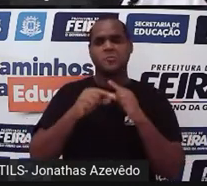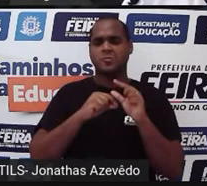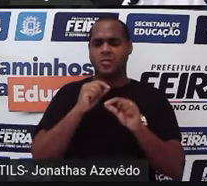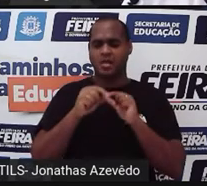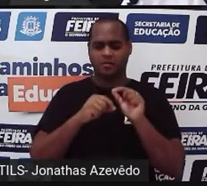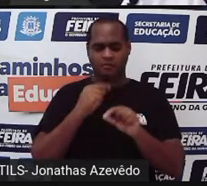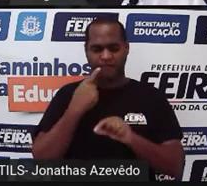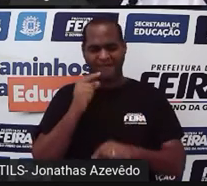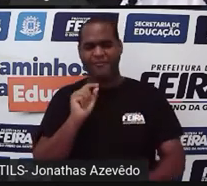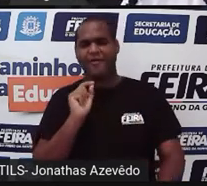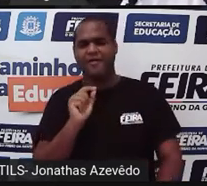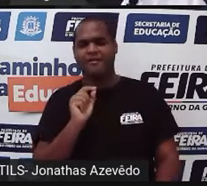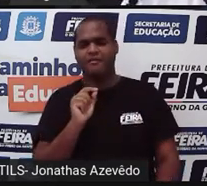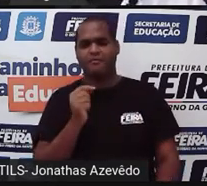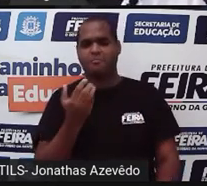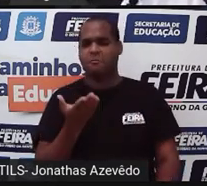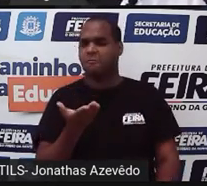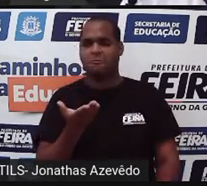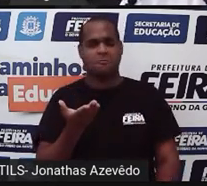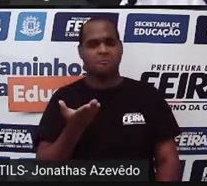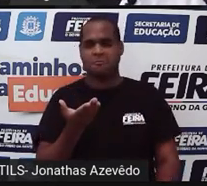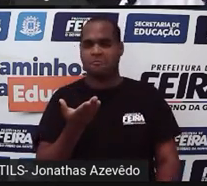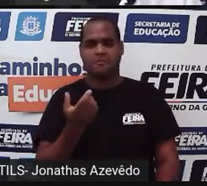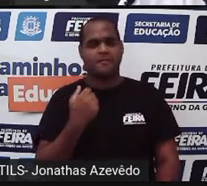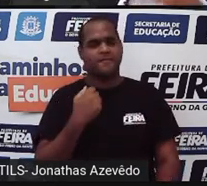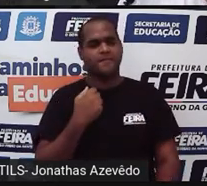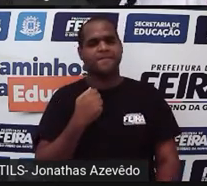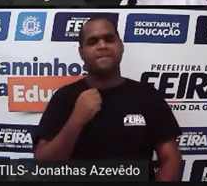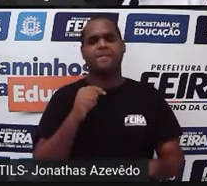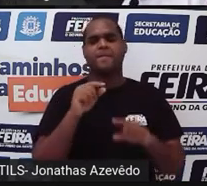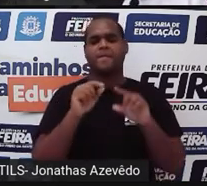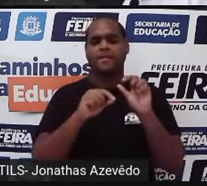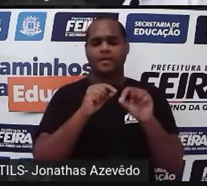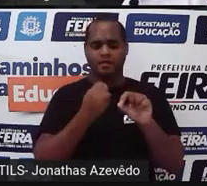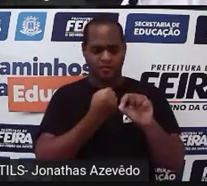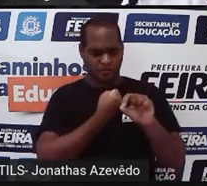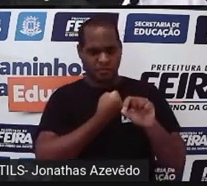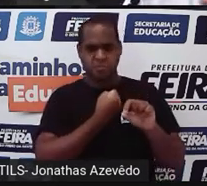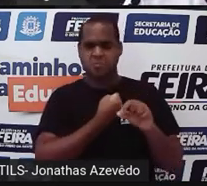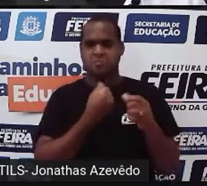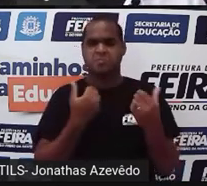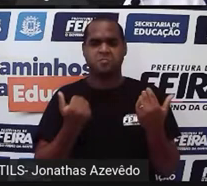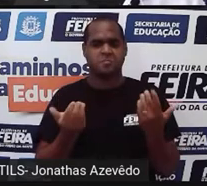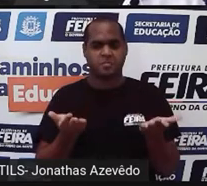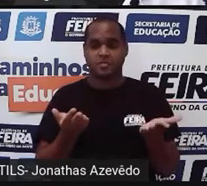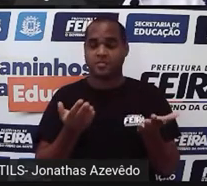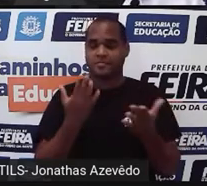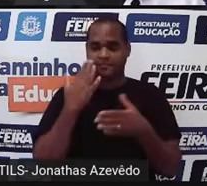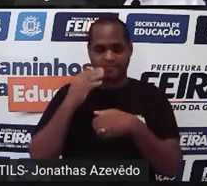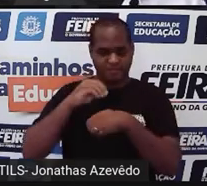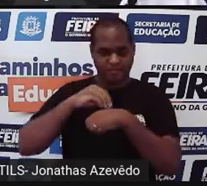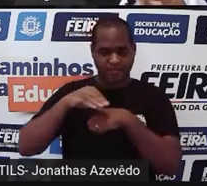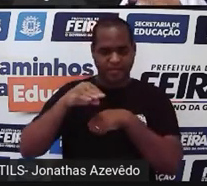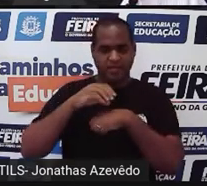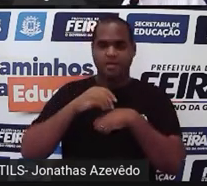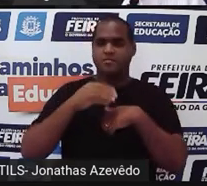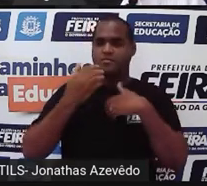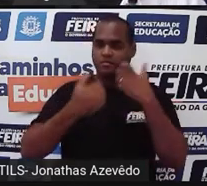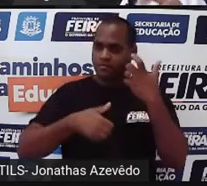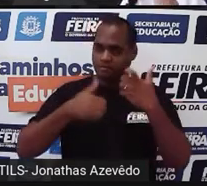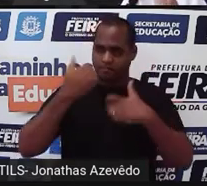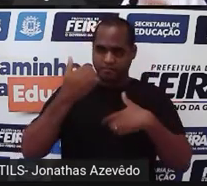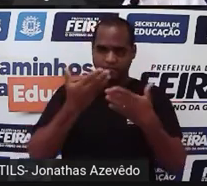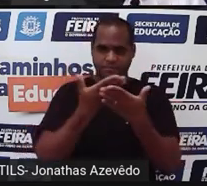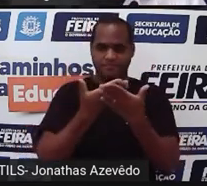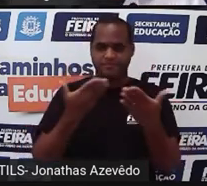O que é isso, na verdade, tá bom? E o que é que são aqueles números? Então, eu vou trazer isso para você de